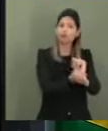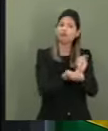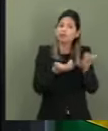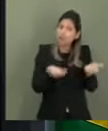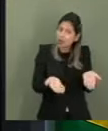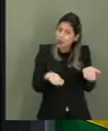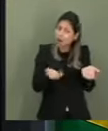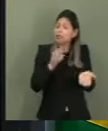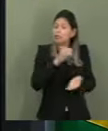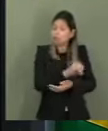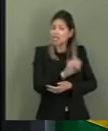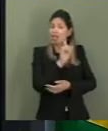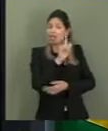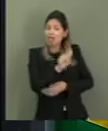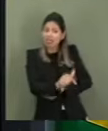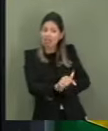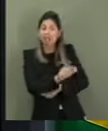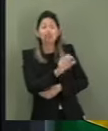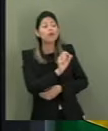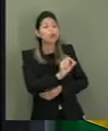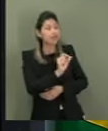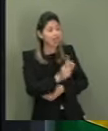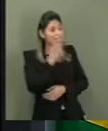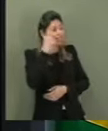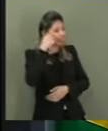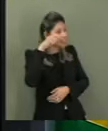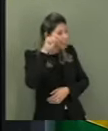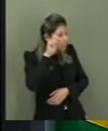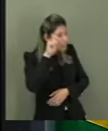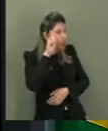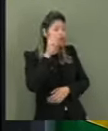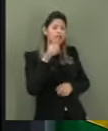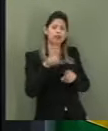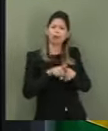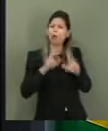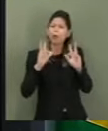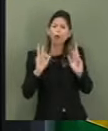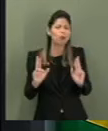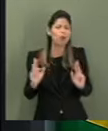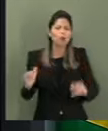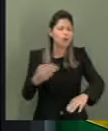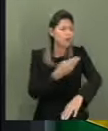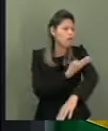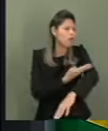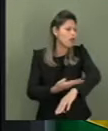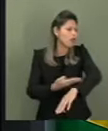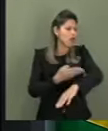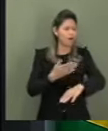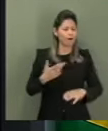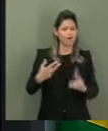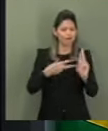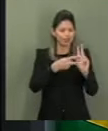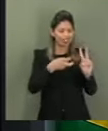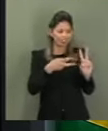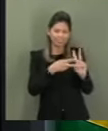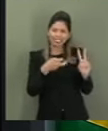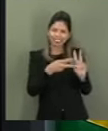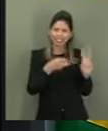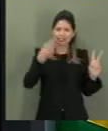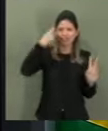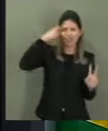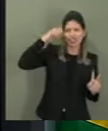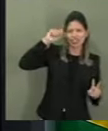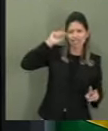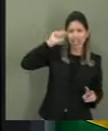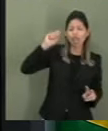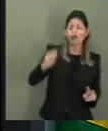sejam negros e, por que não dizer, também brancos. Lanceiros brancos, negros, índios, com as suas